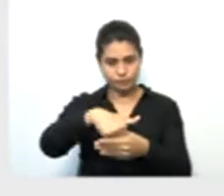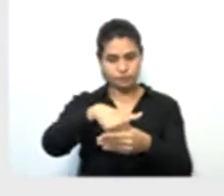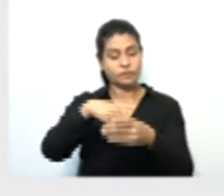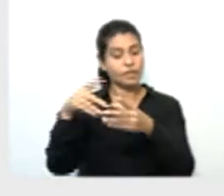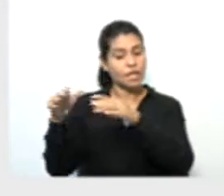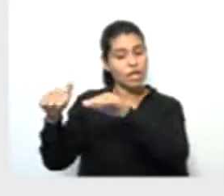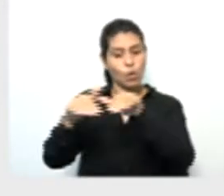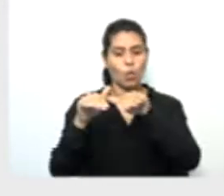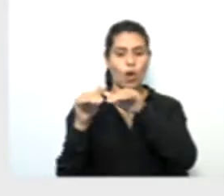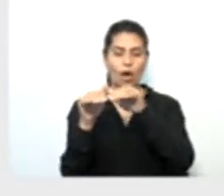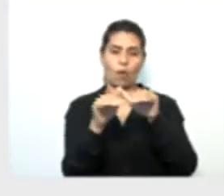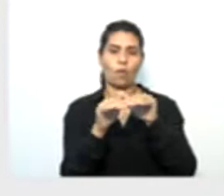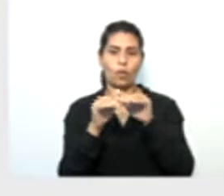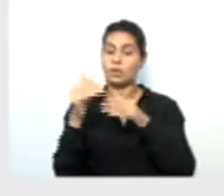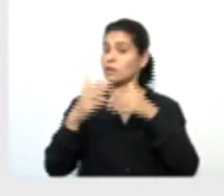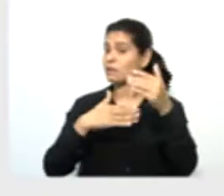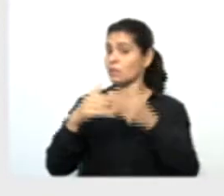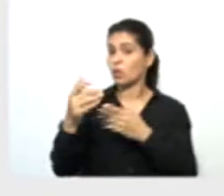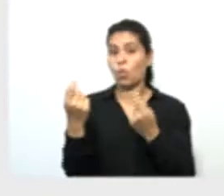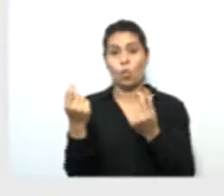empresa, independente do capital investido.